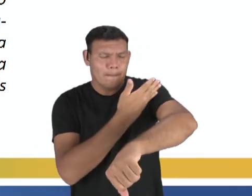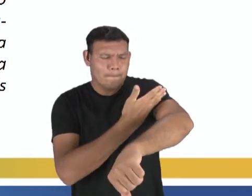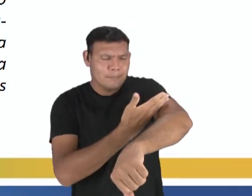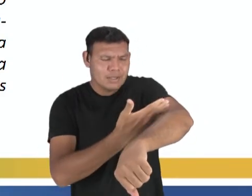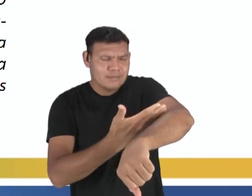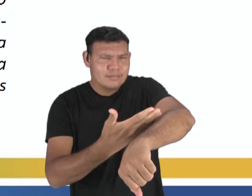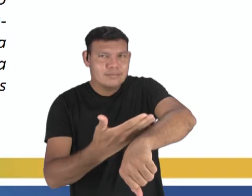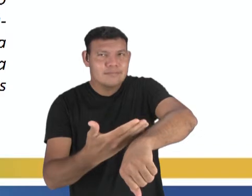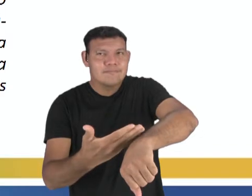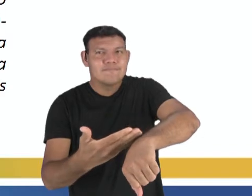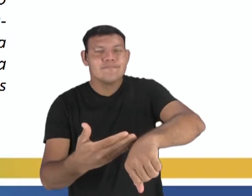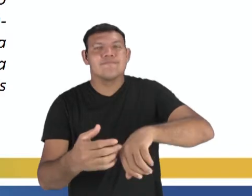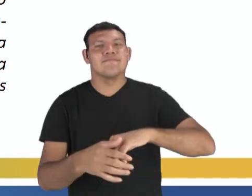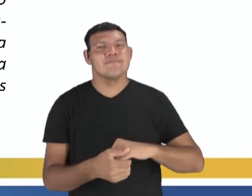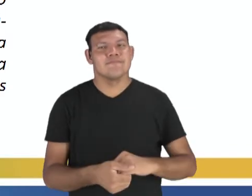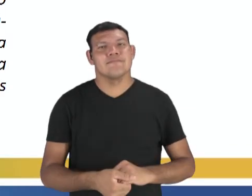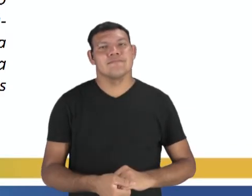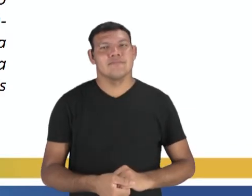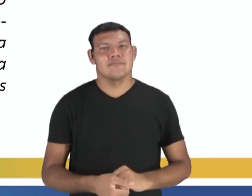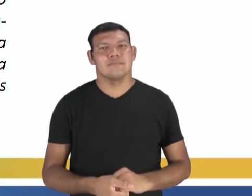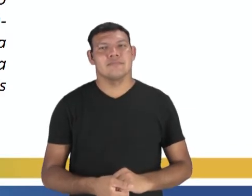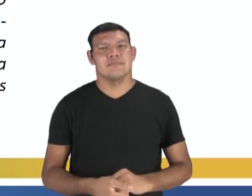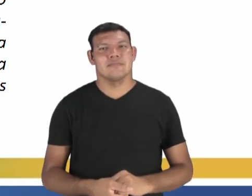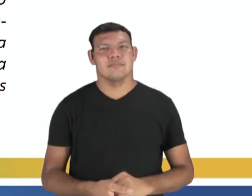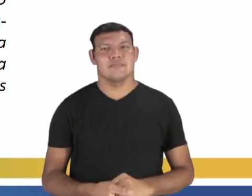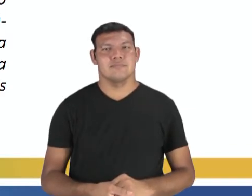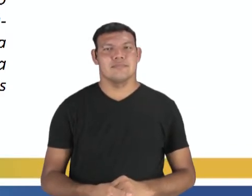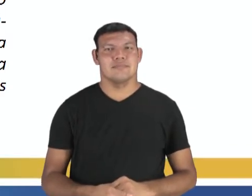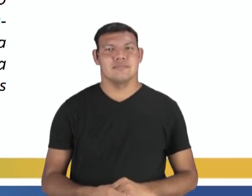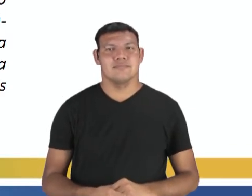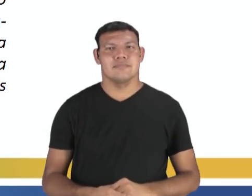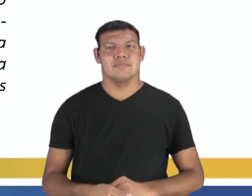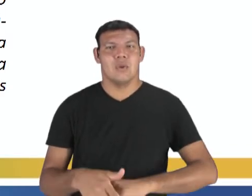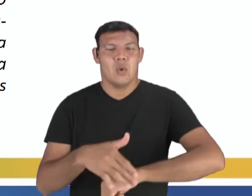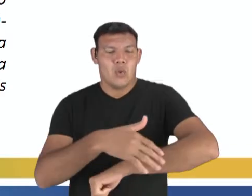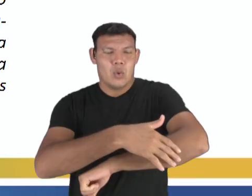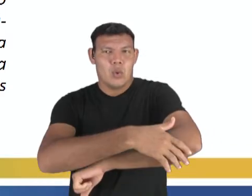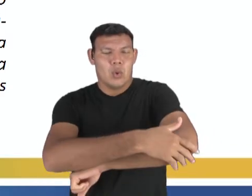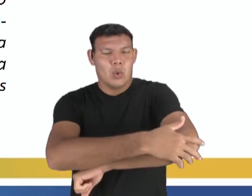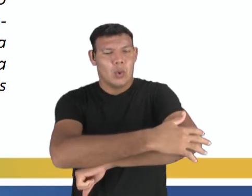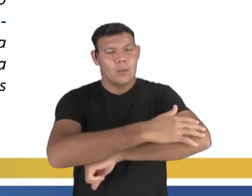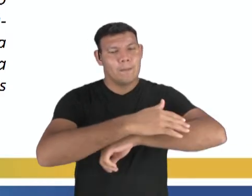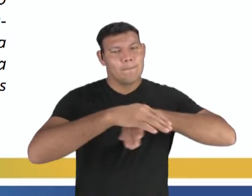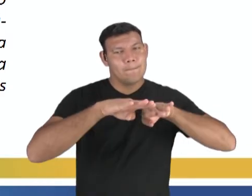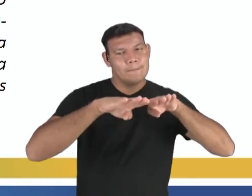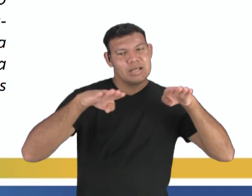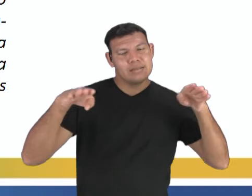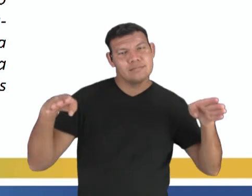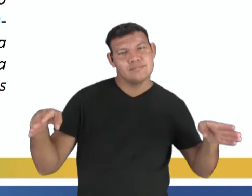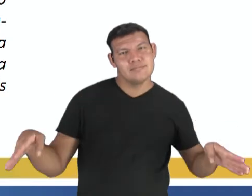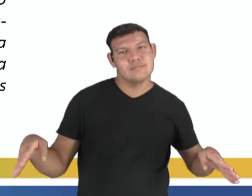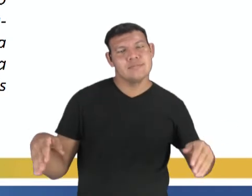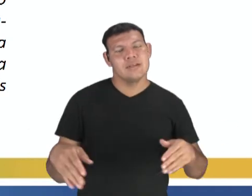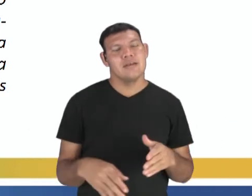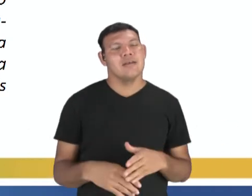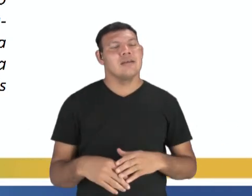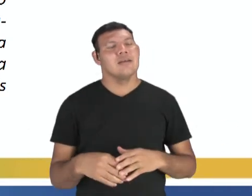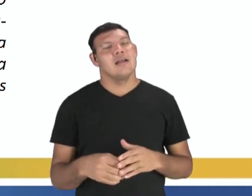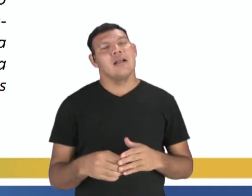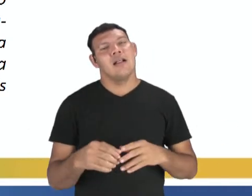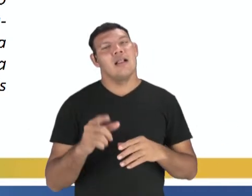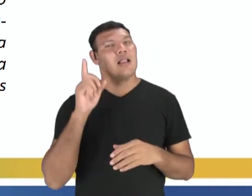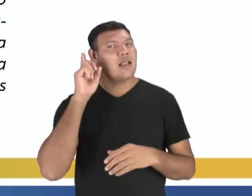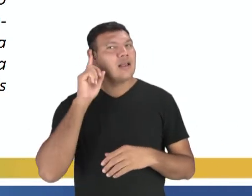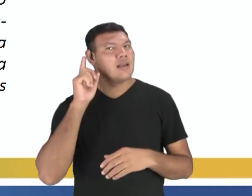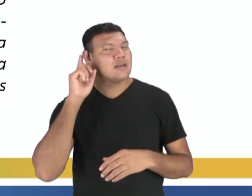brancura tenra e lactéia das louras. Com o cotovelo encostado à mesa, acariciava a orelha, e